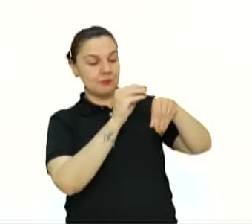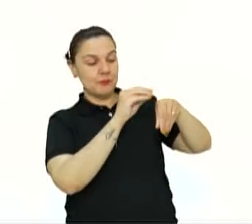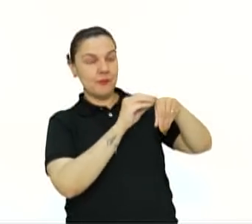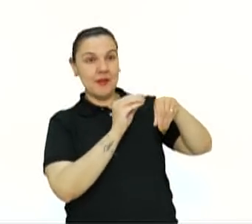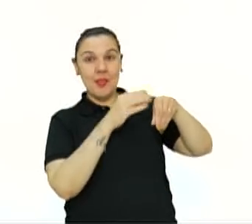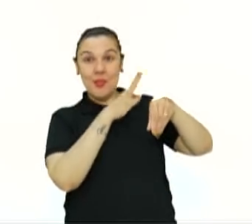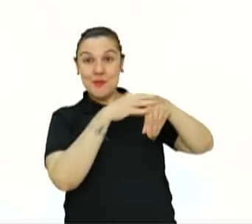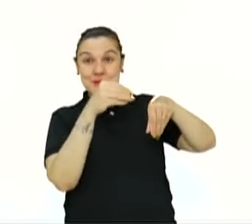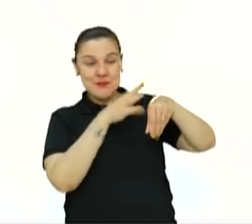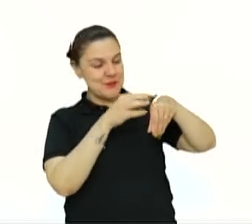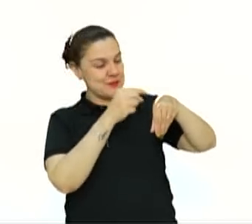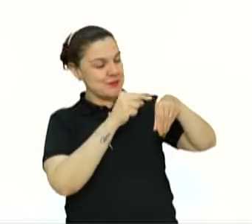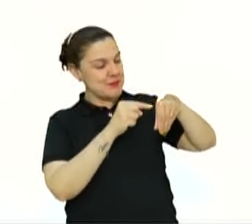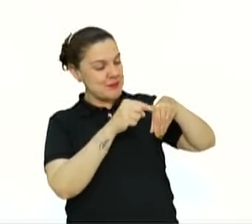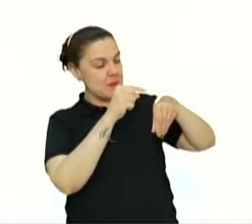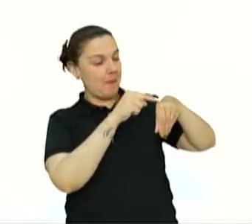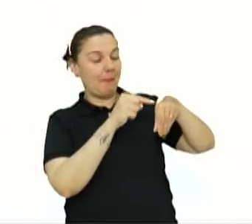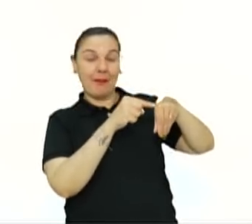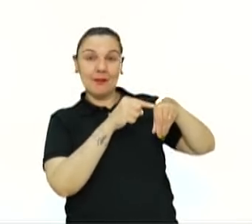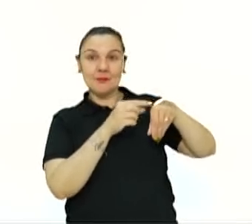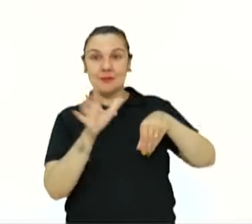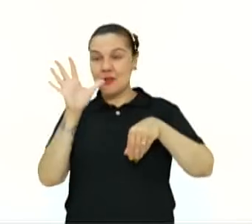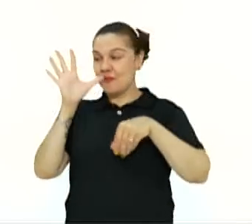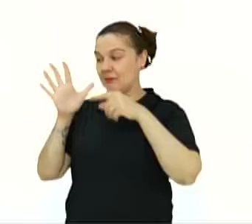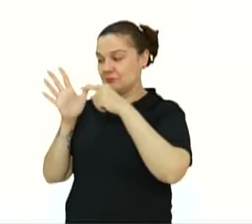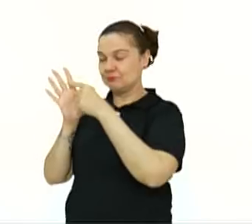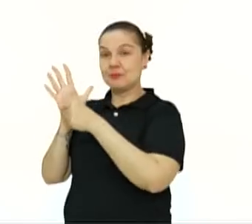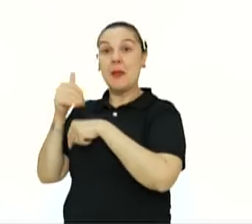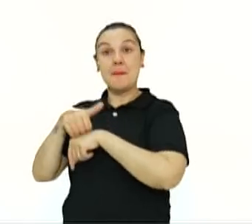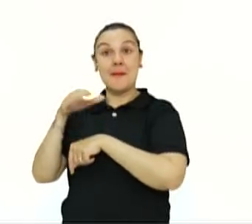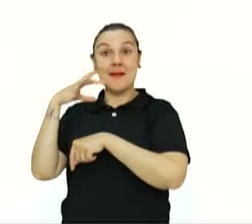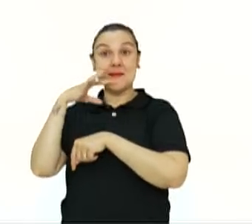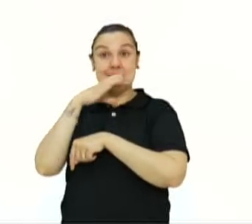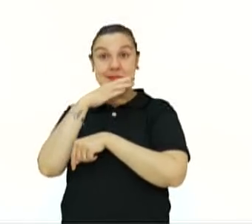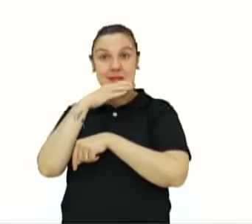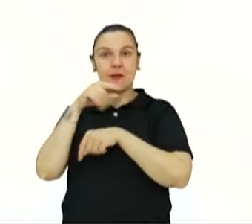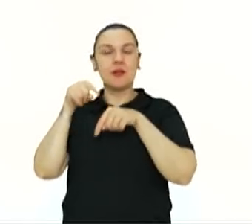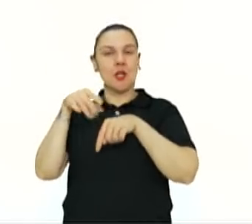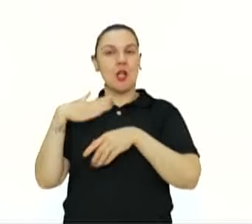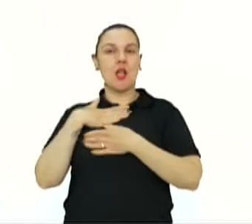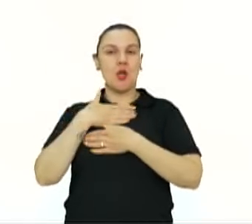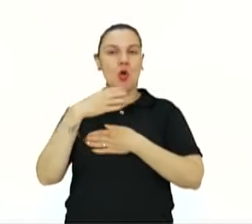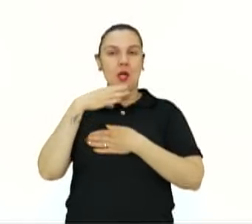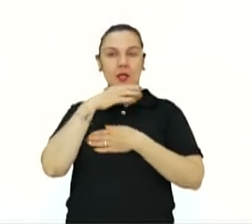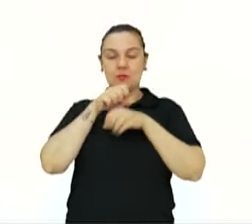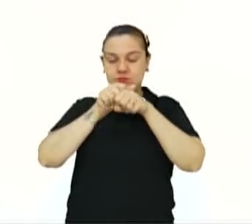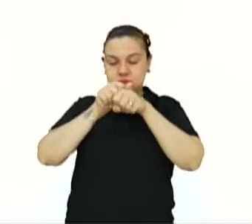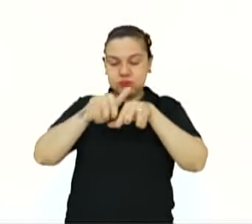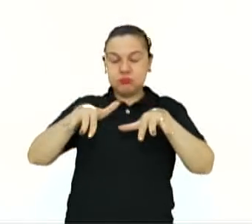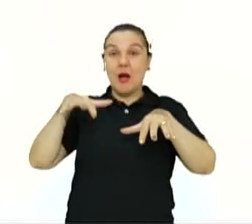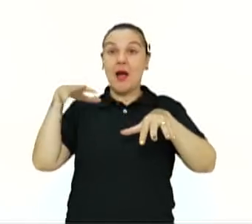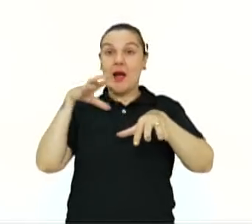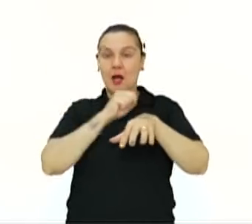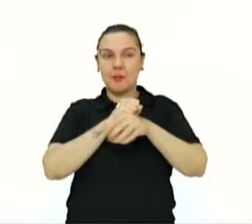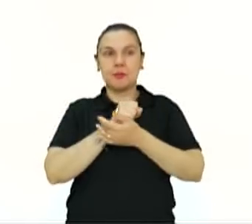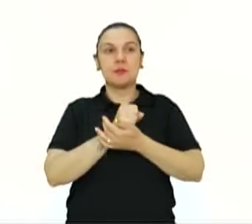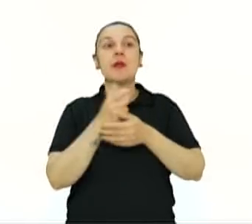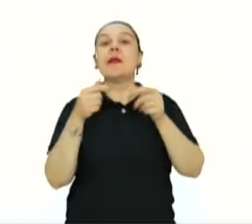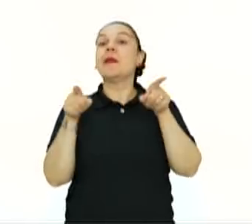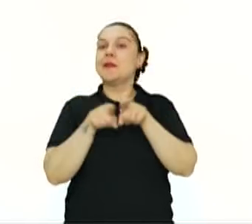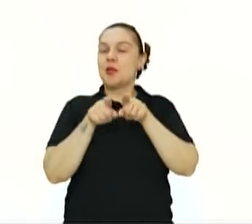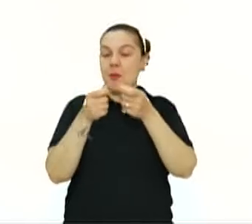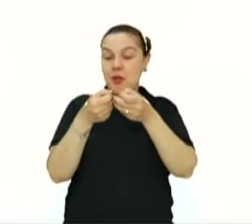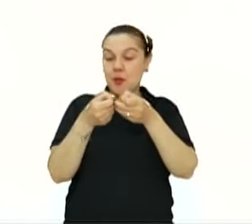né? Fica instalado nessa região ali. É um local mais quente, então eles gostam, né? Se reproduzem e assim como o